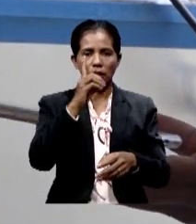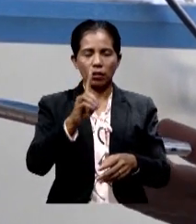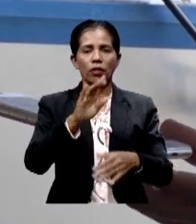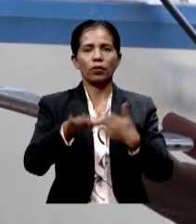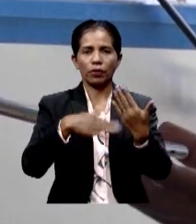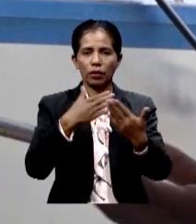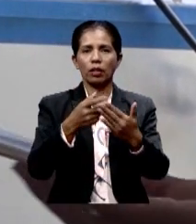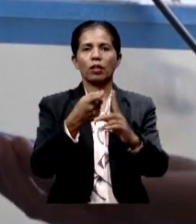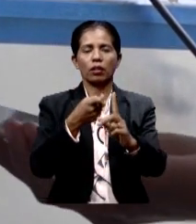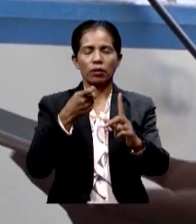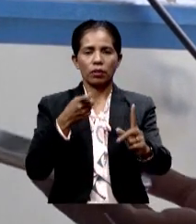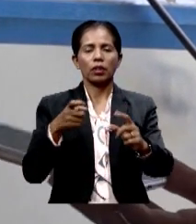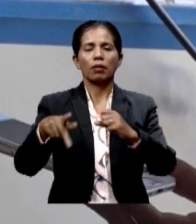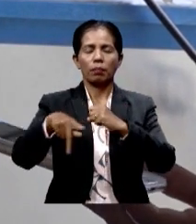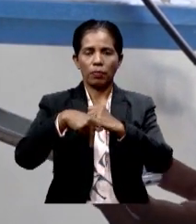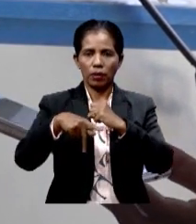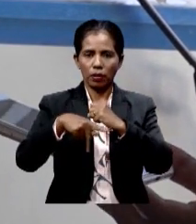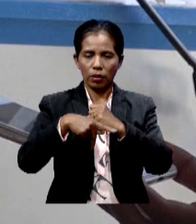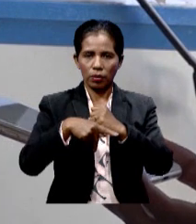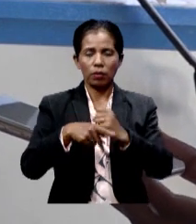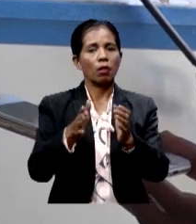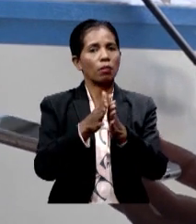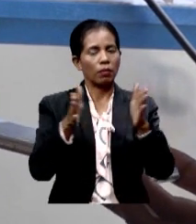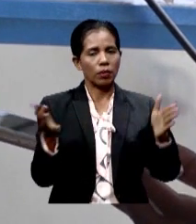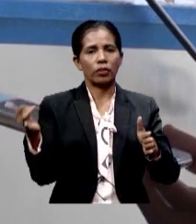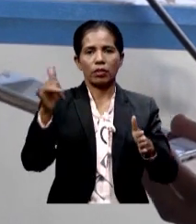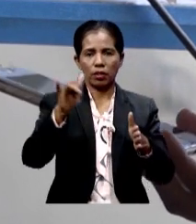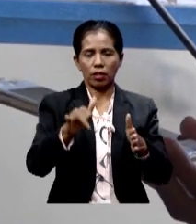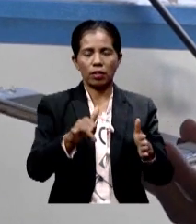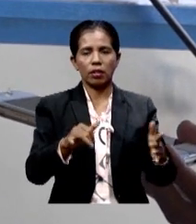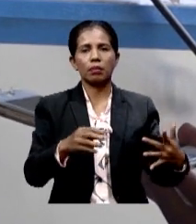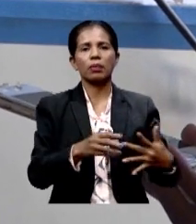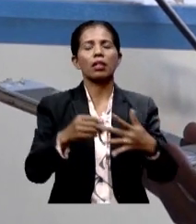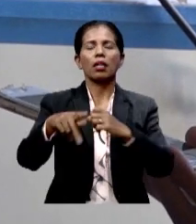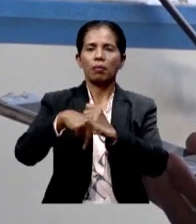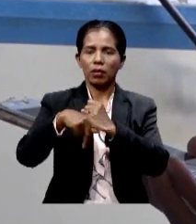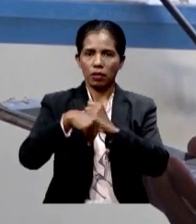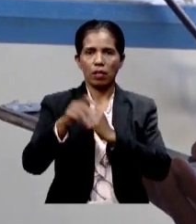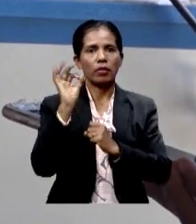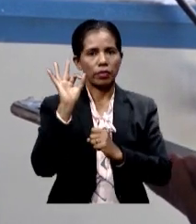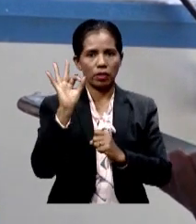bem, mas mais hoje partido da oposição. Liu-liu partido Fretilin Nian